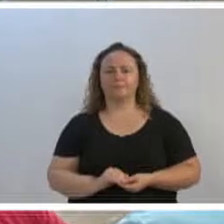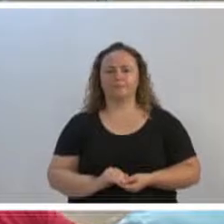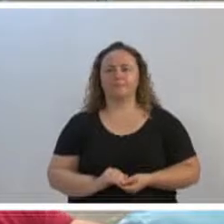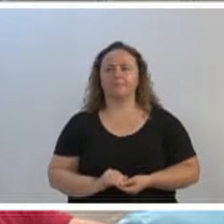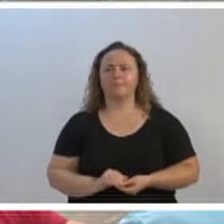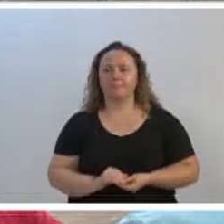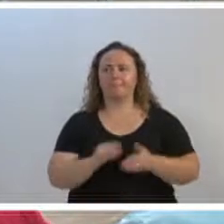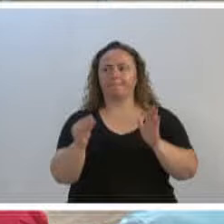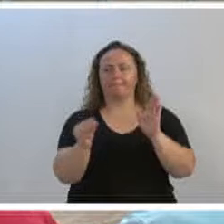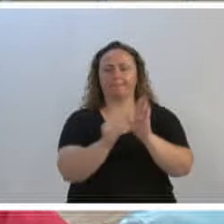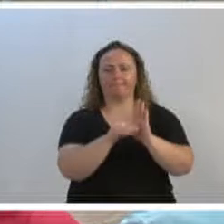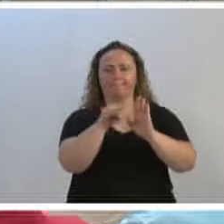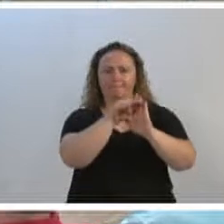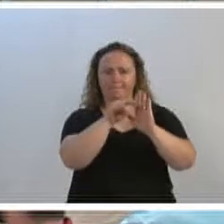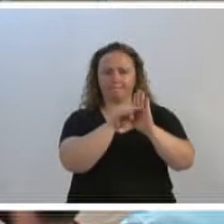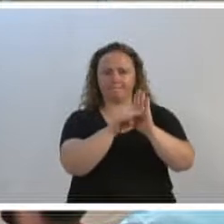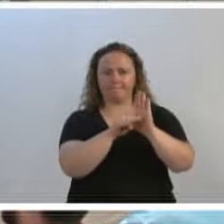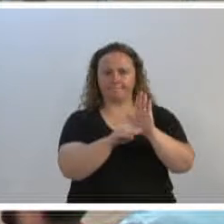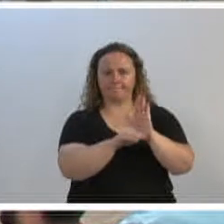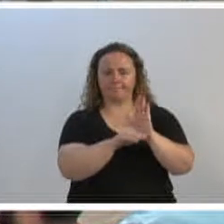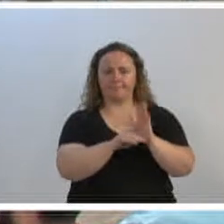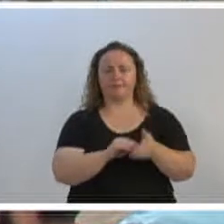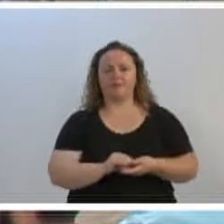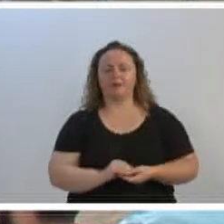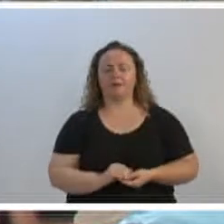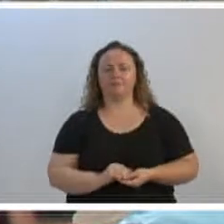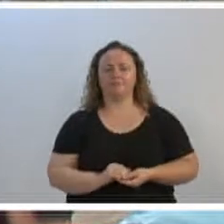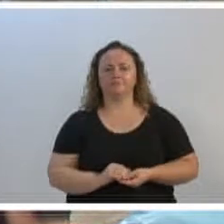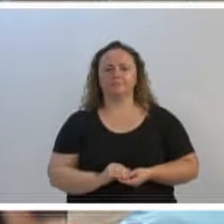A ordem do dia.